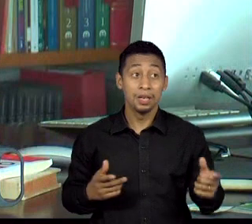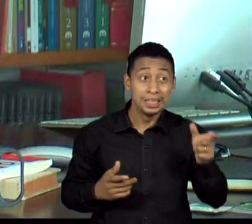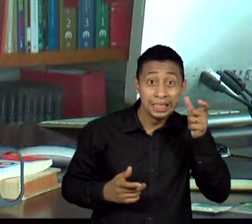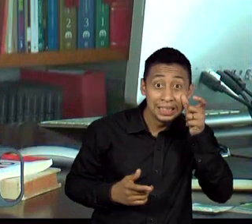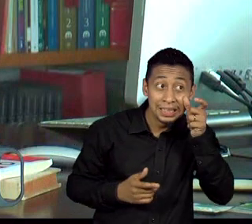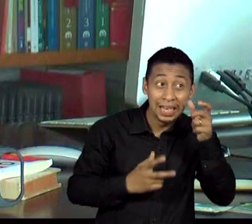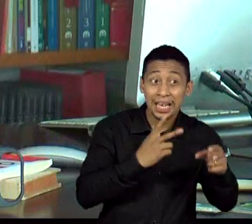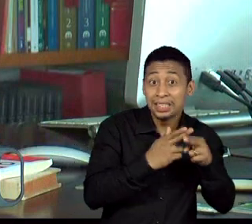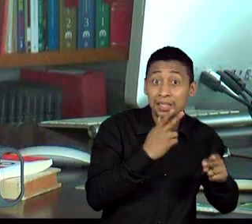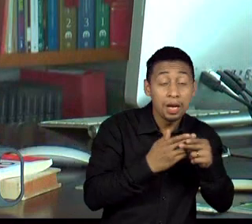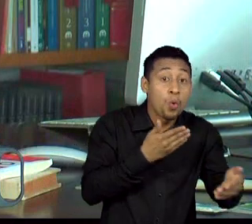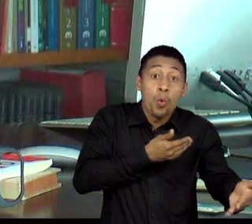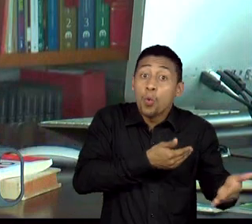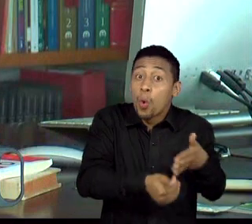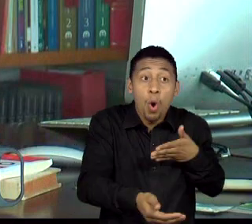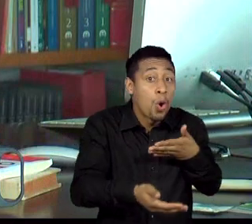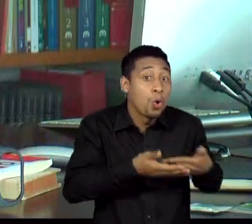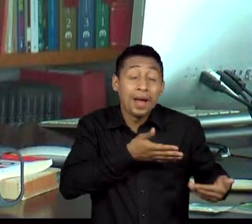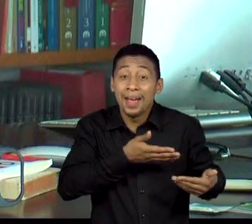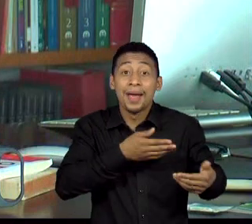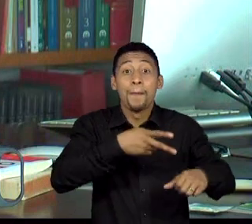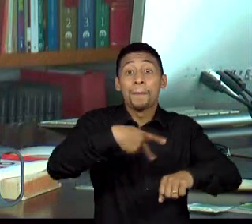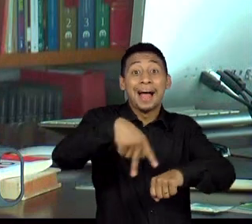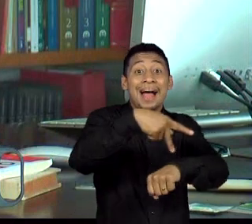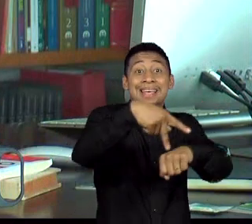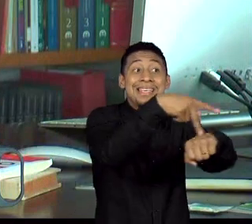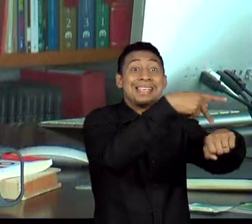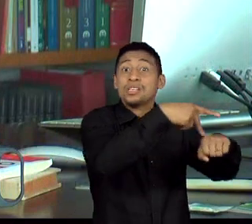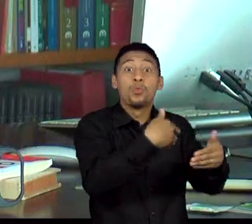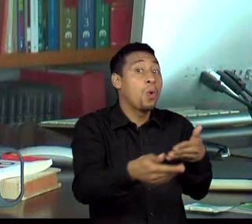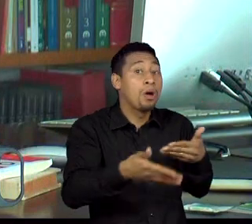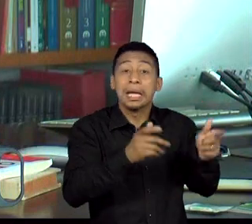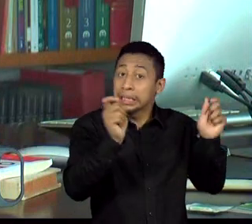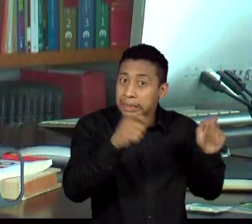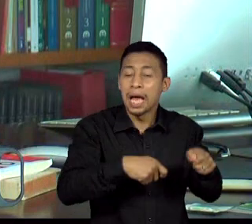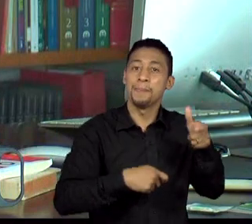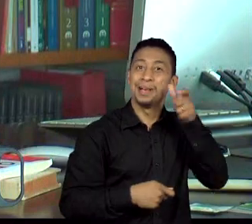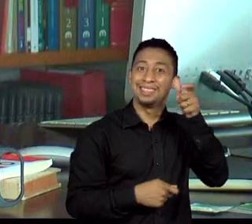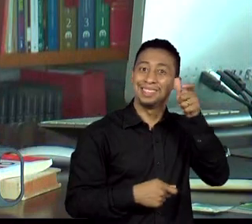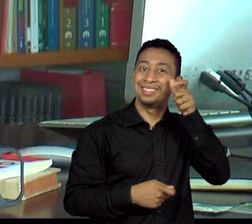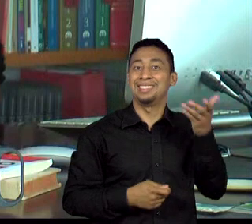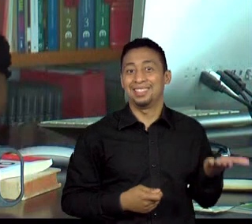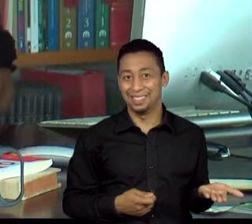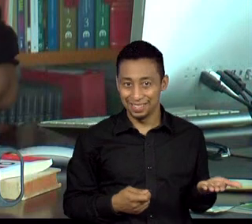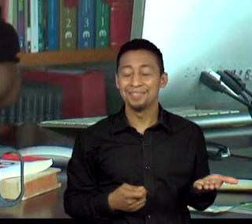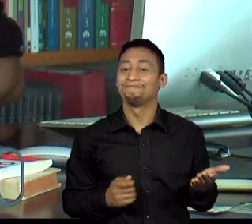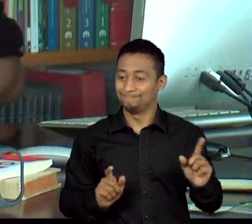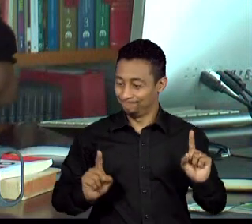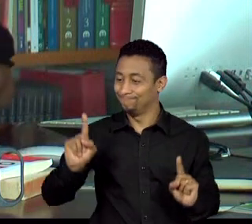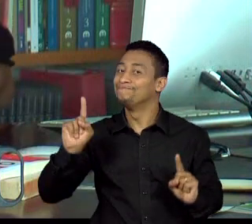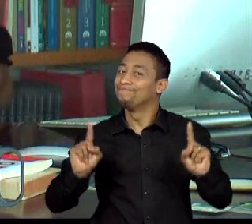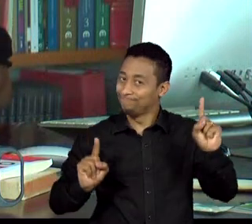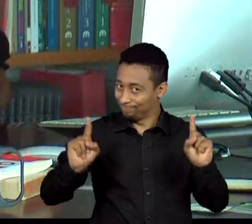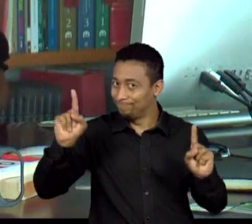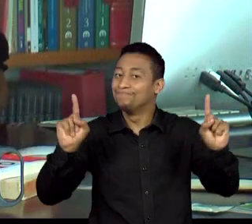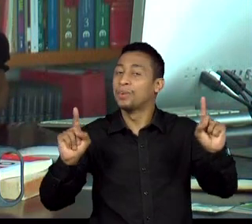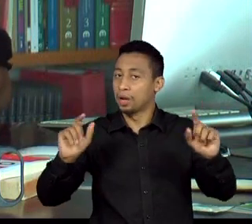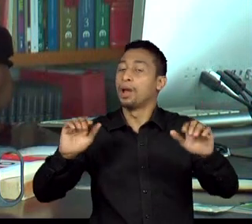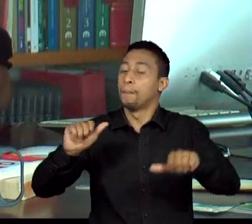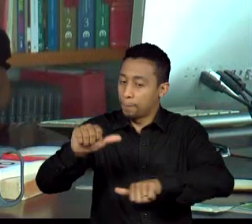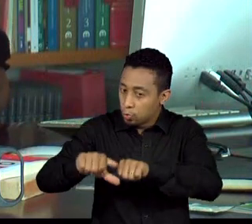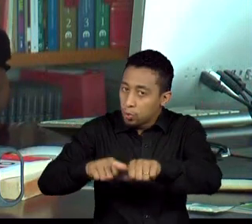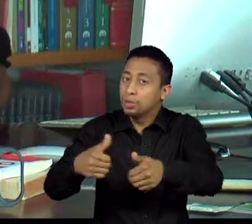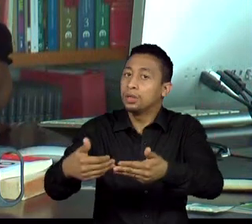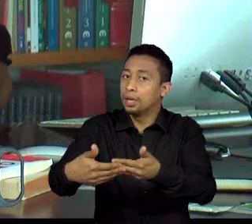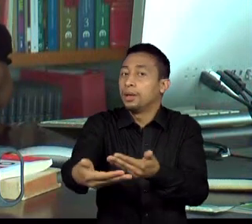qualquer lugar do mundo, né? Então, essa novidade, essa competição está mudando um pouco as coisas,